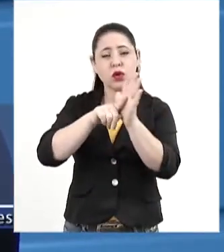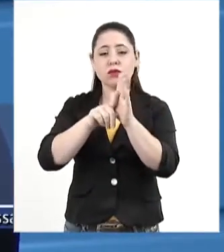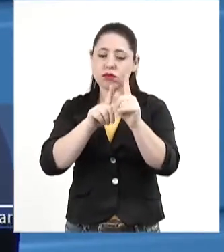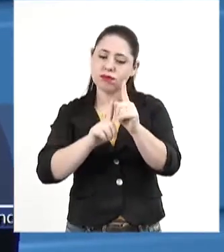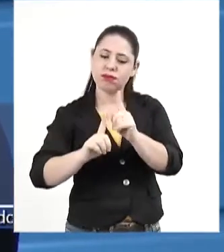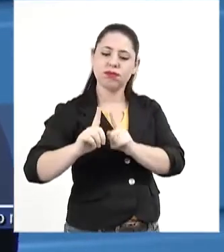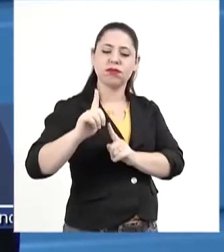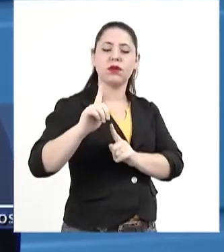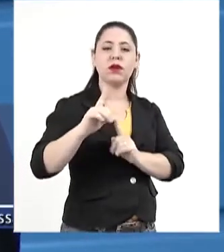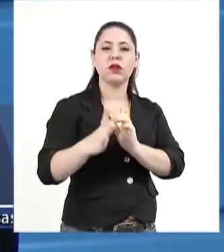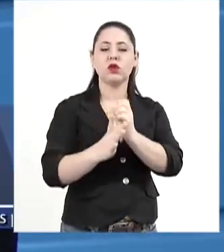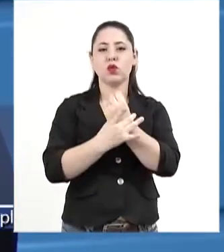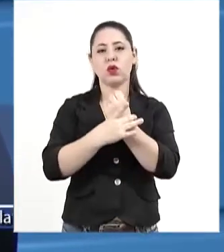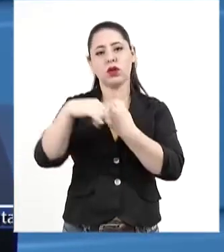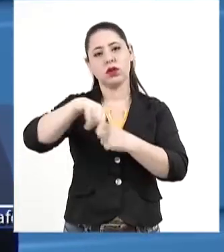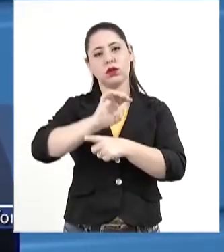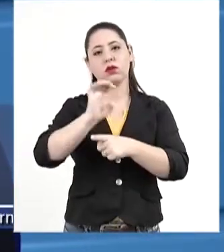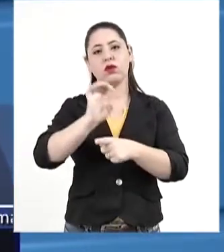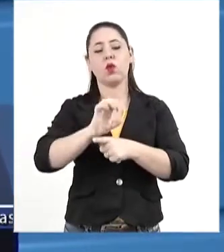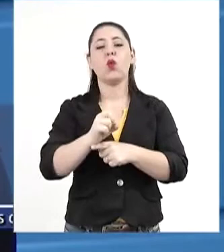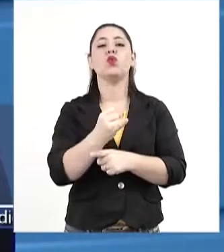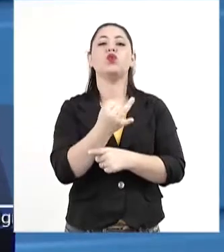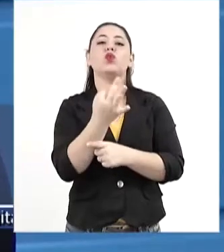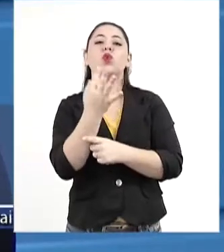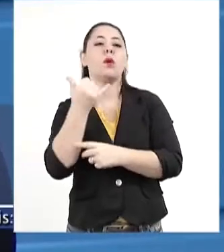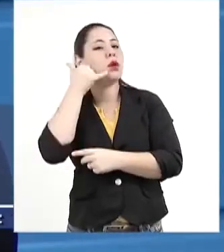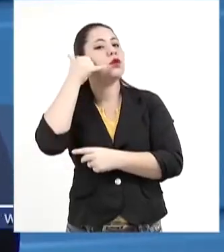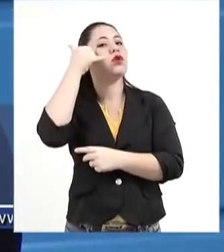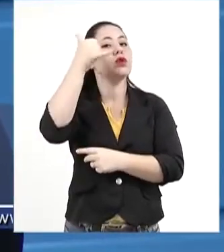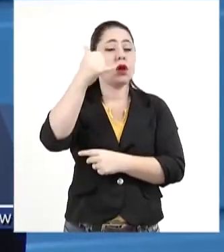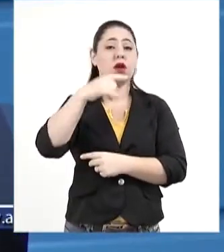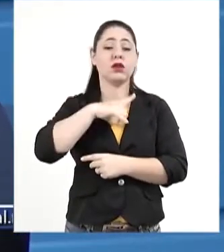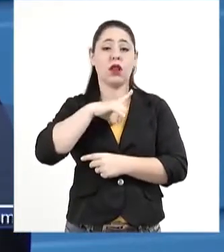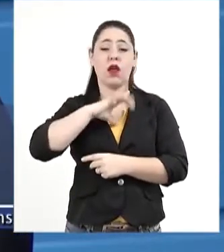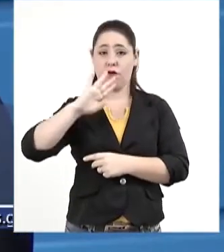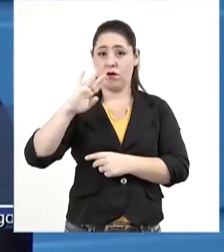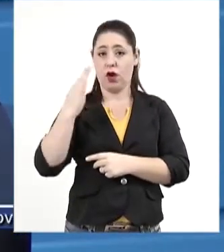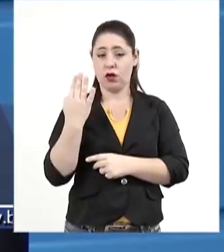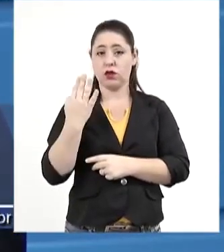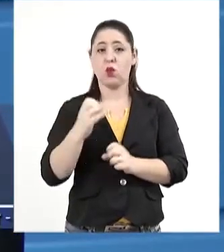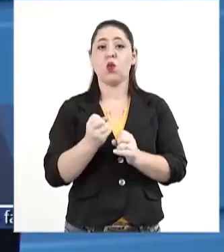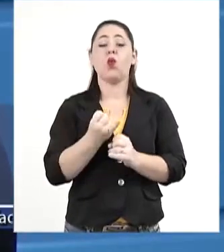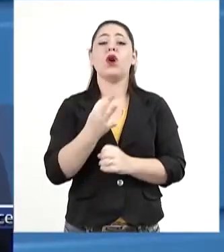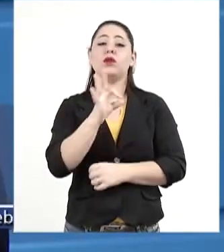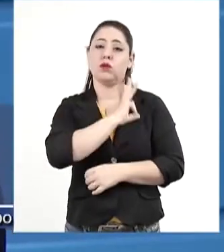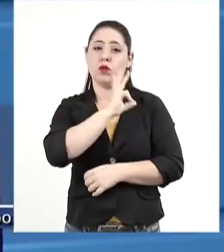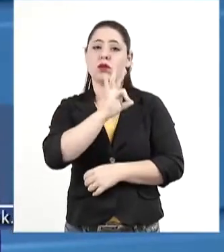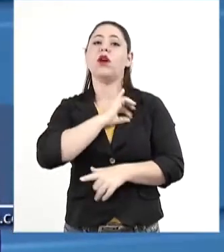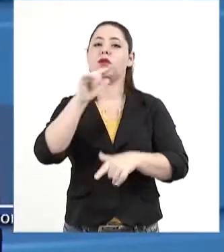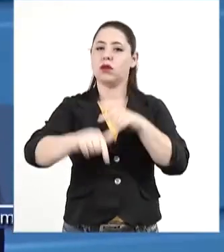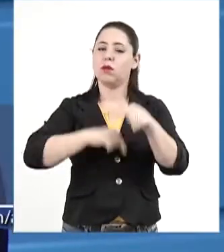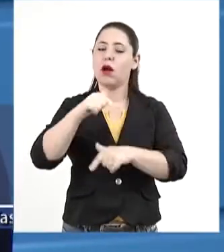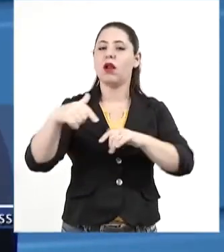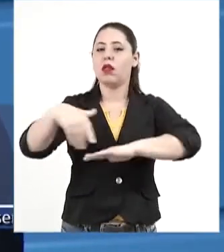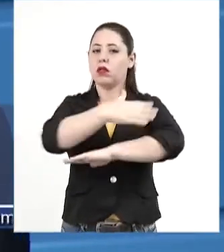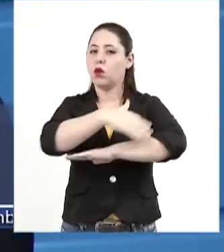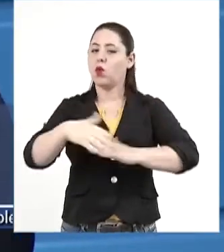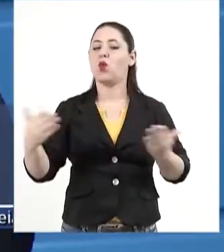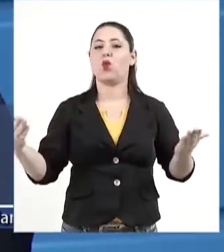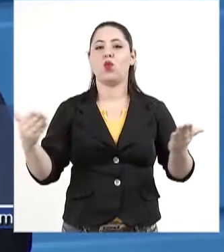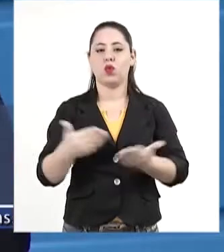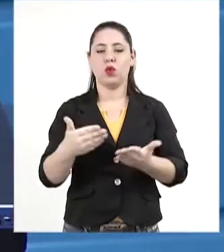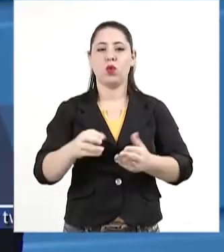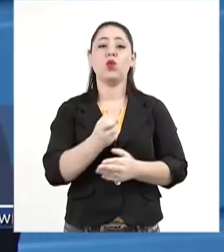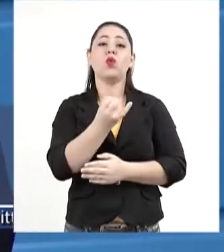no Estado, como qual é o número de trotes registrados, quantos policiais militares da ativa estão trabalhando nas ruas,